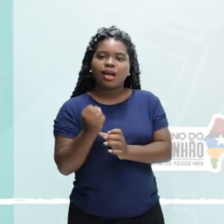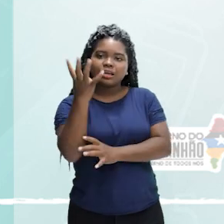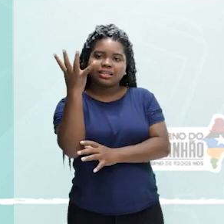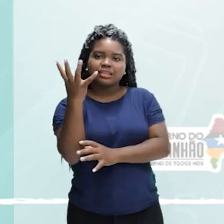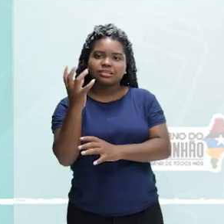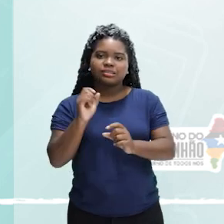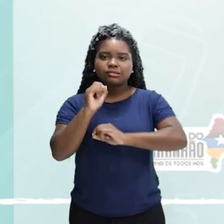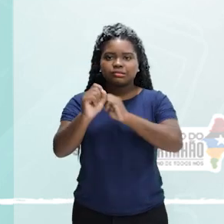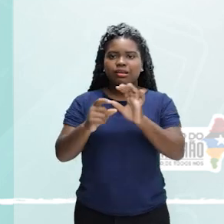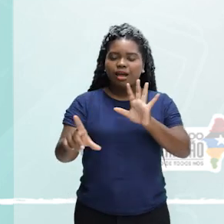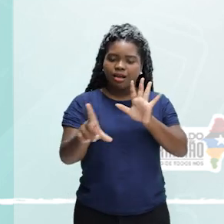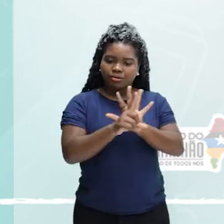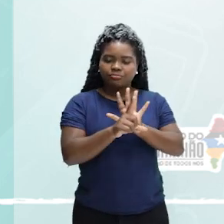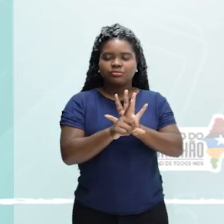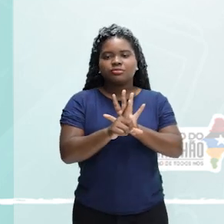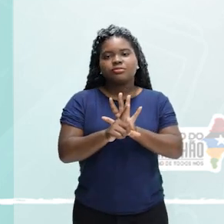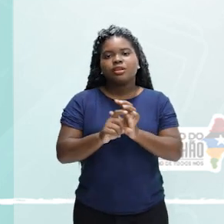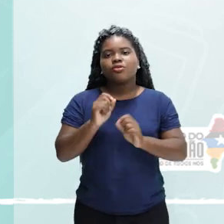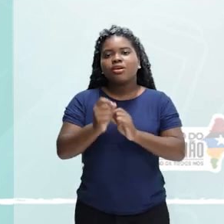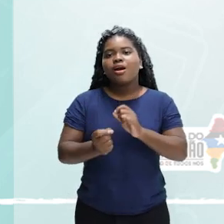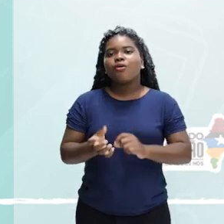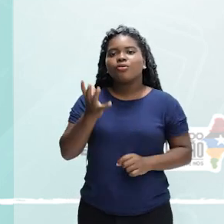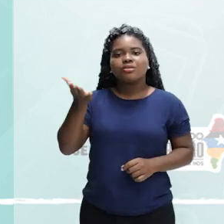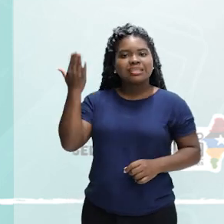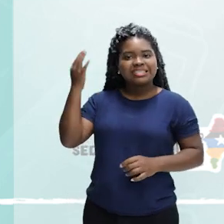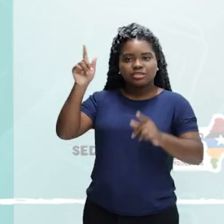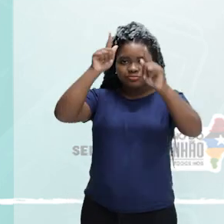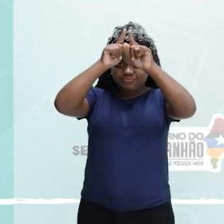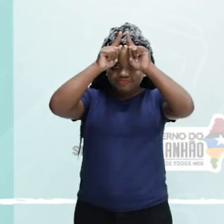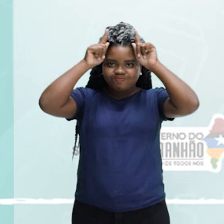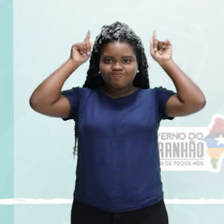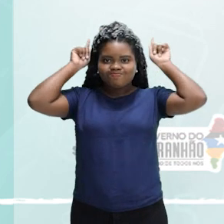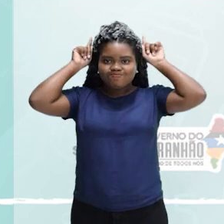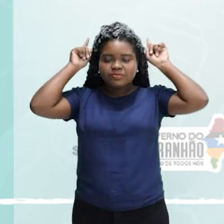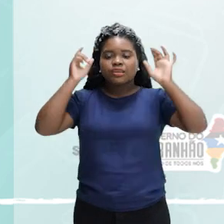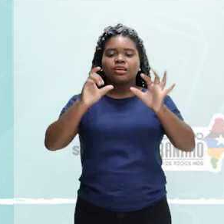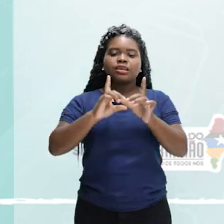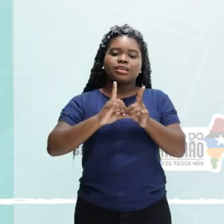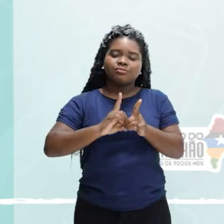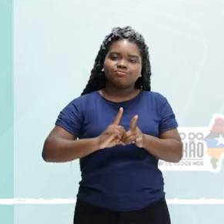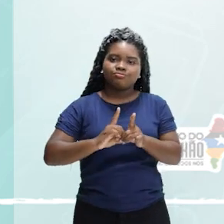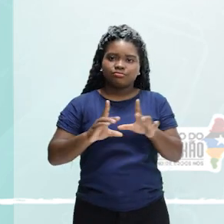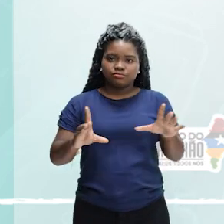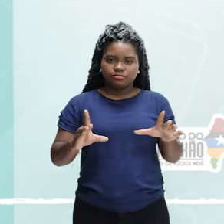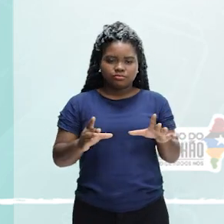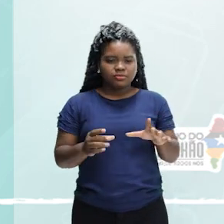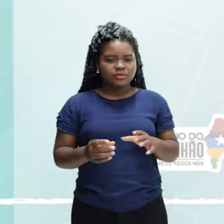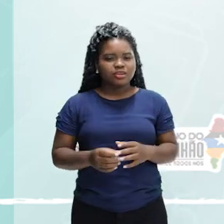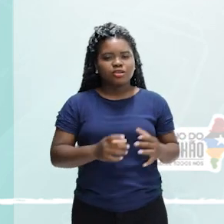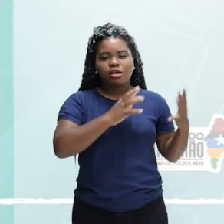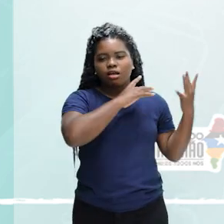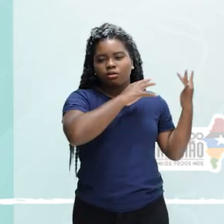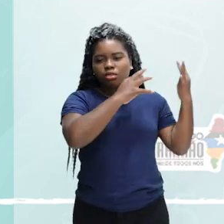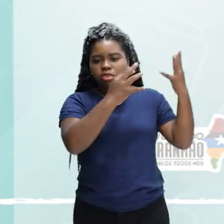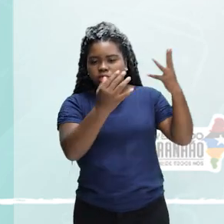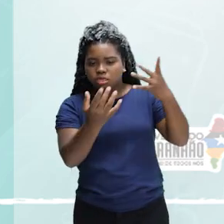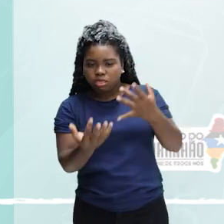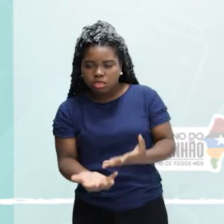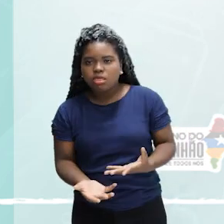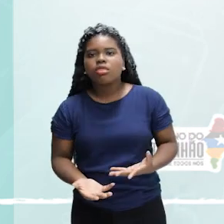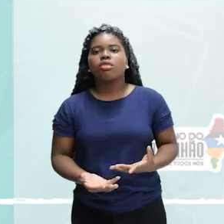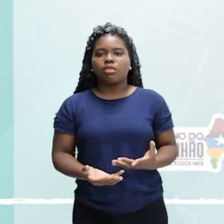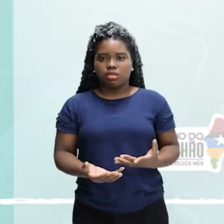Atenas, lá na Grécia Antiga. E essa democracia, ao longo do tempo, na visão do Benjamin Constant,